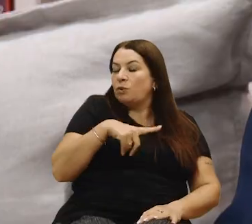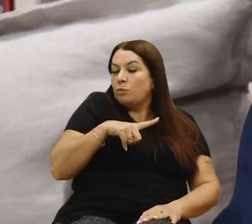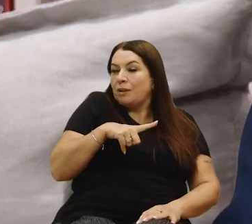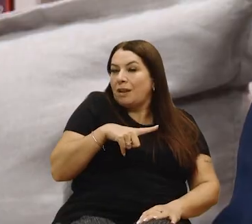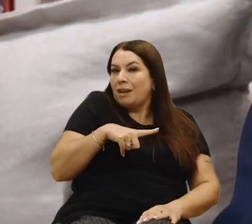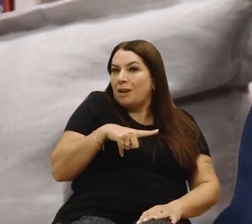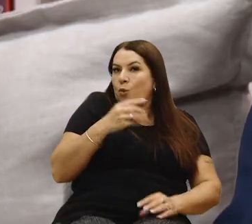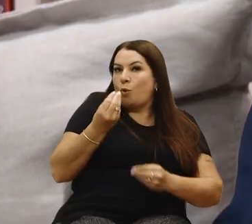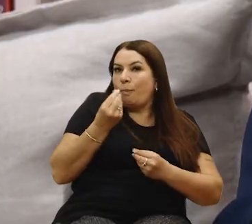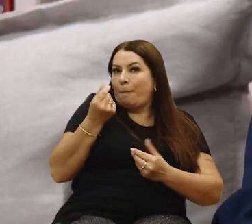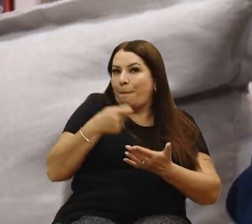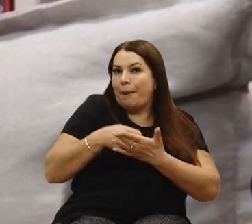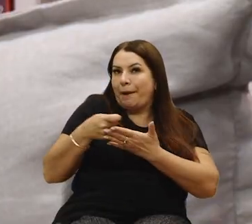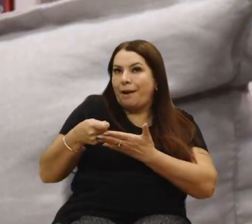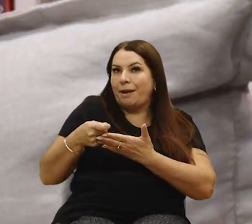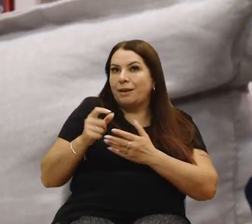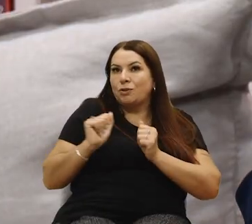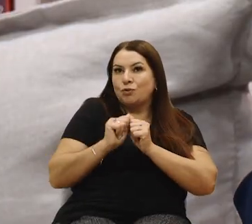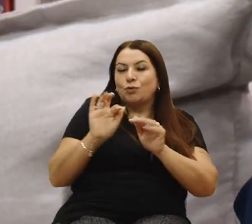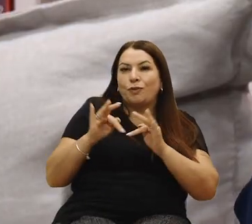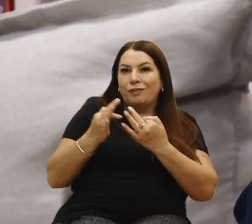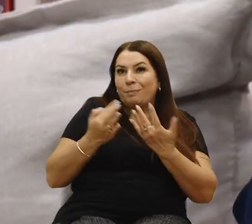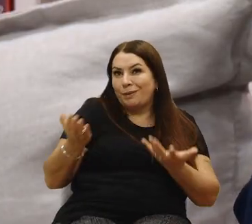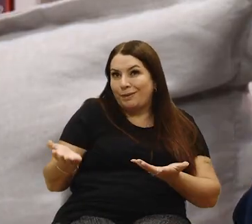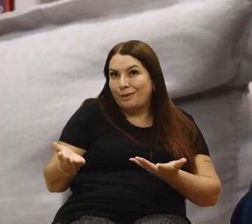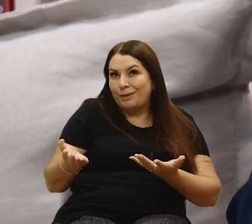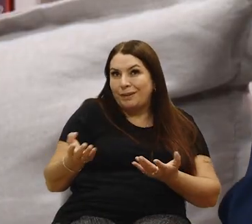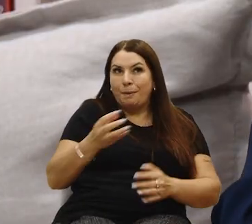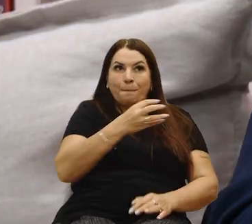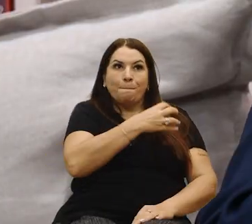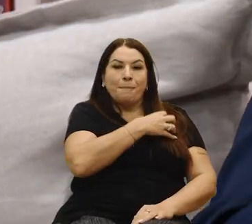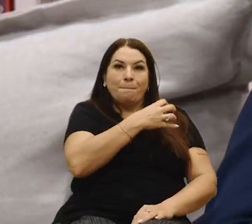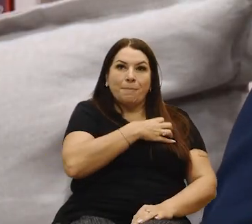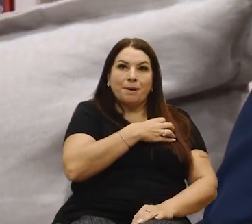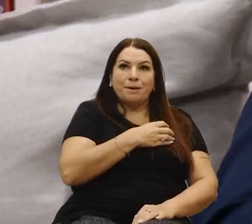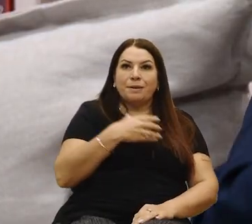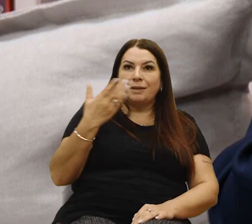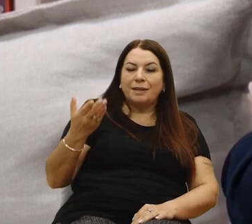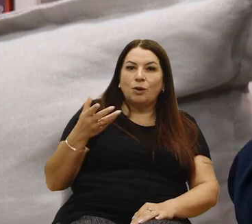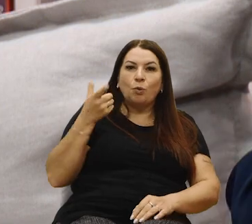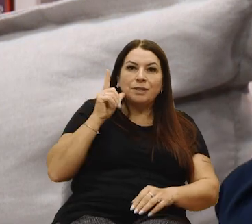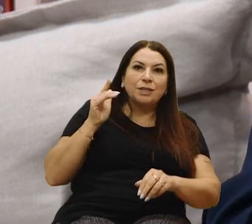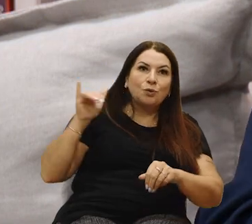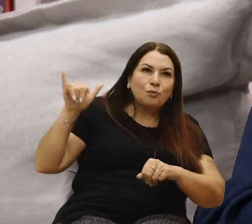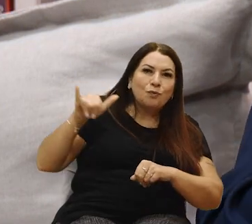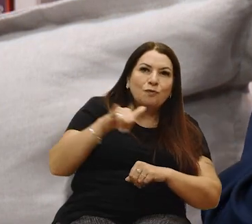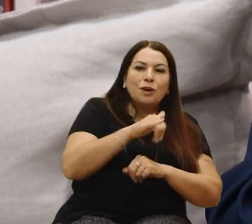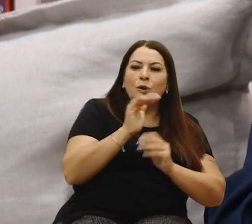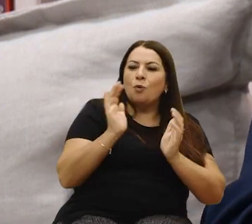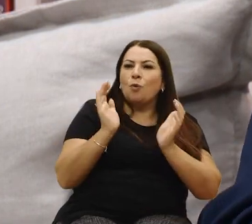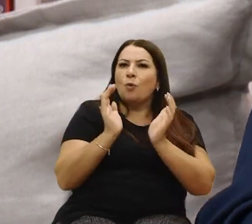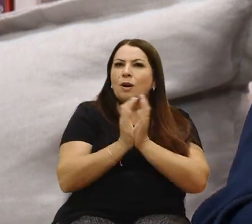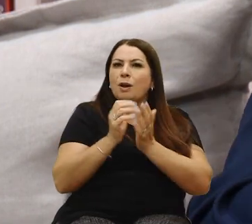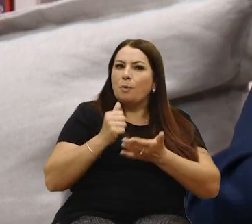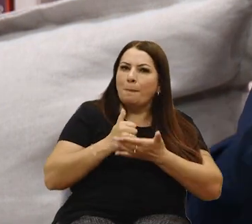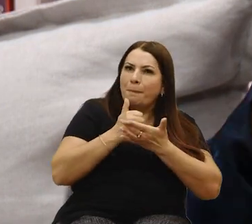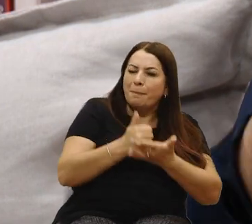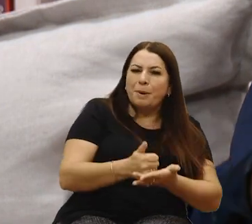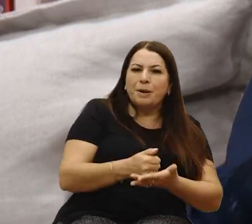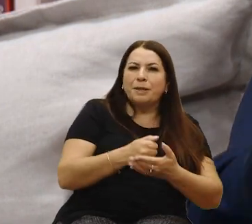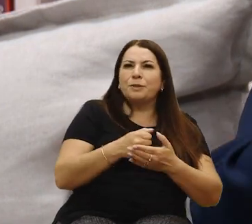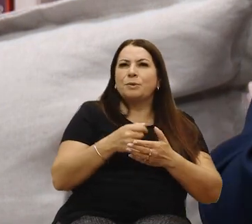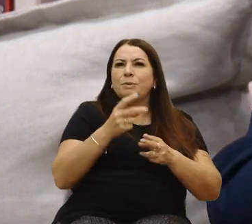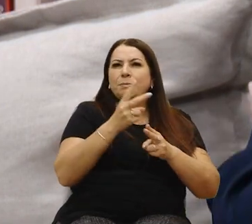ter condição daqui a pouco de ir com a família, né, para a Bahia, e puderam entrar no avião com colegas, apoiando,